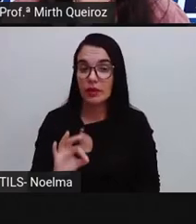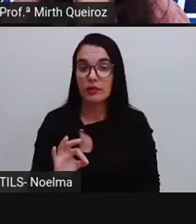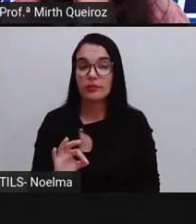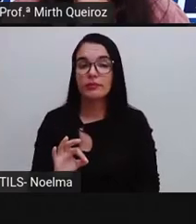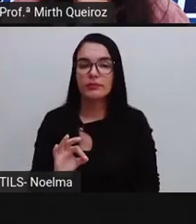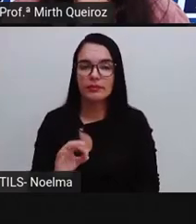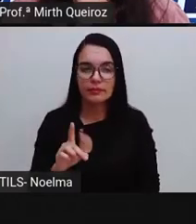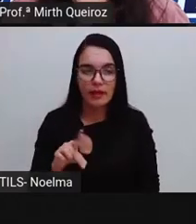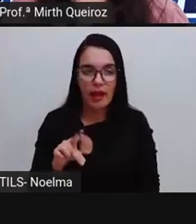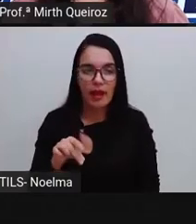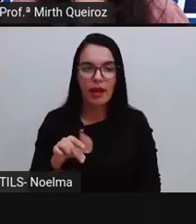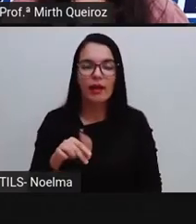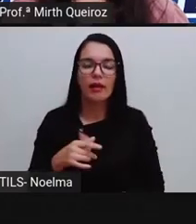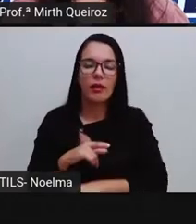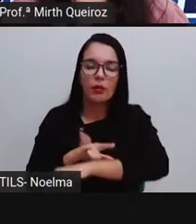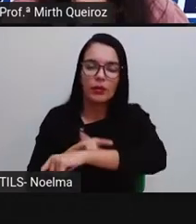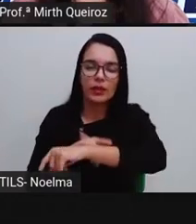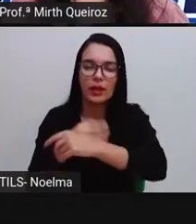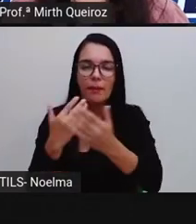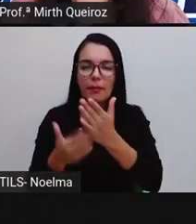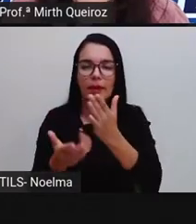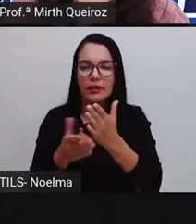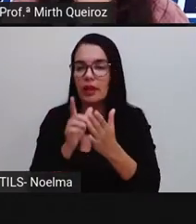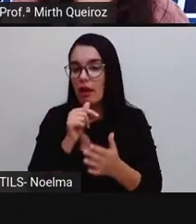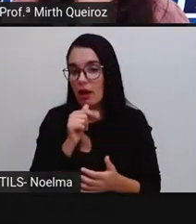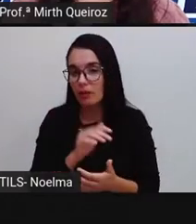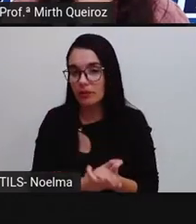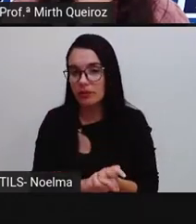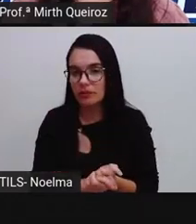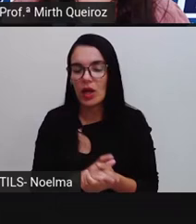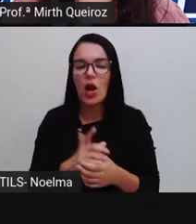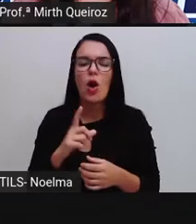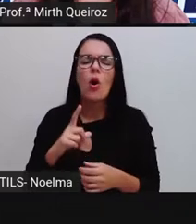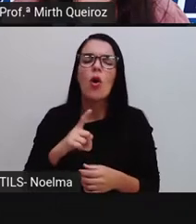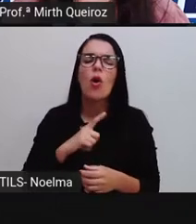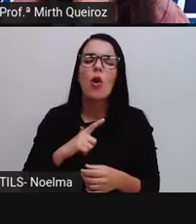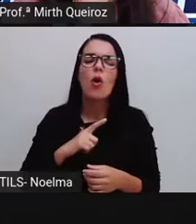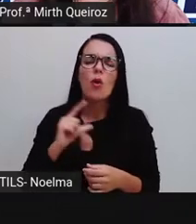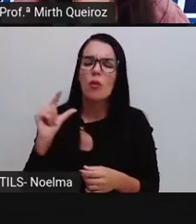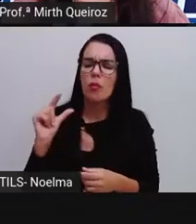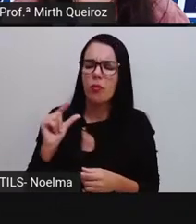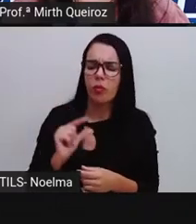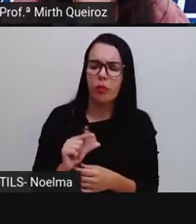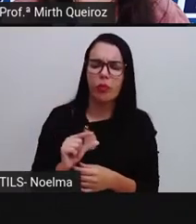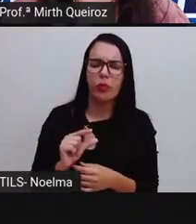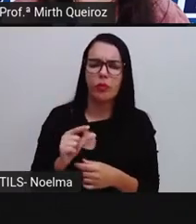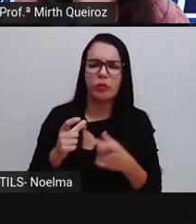é através da urina. E onde há a menor perca de